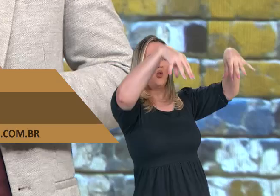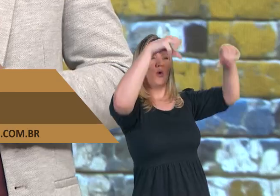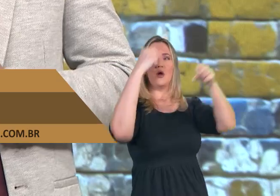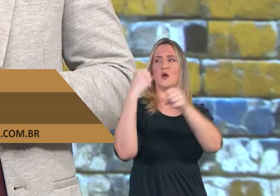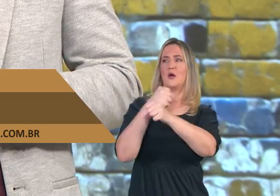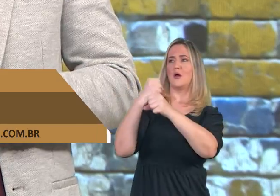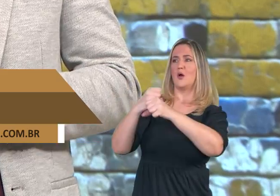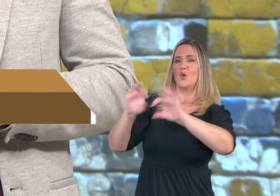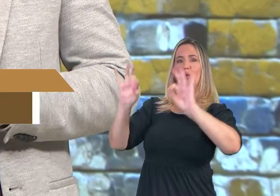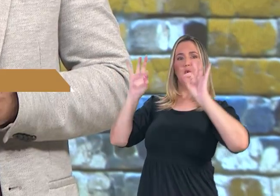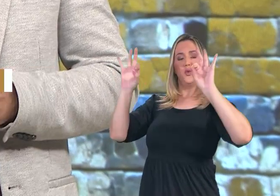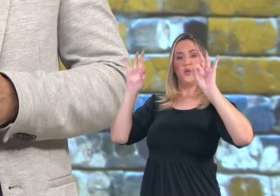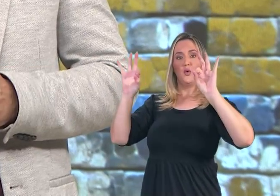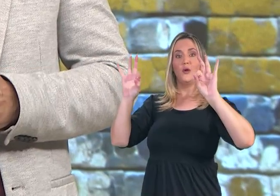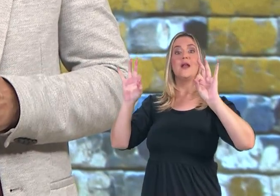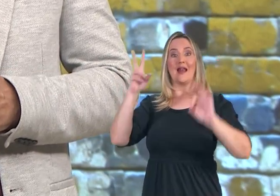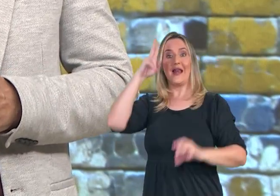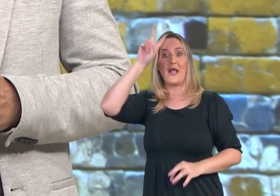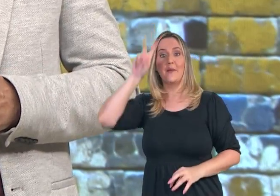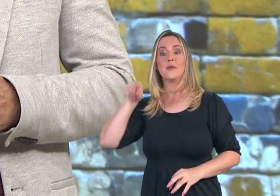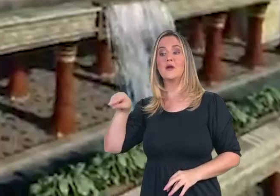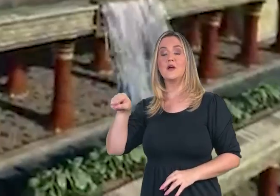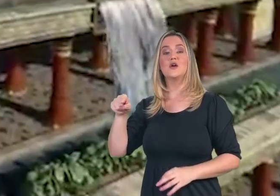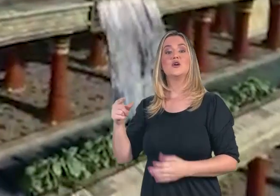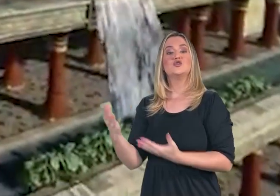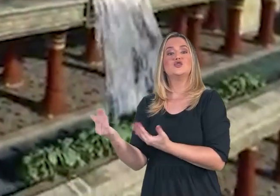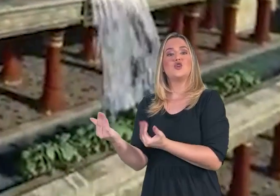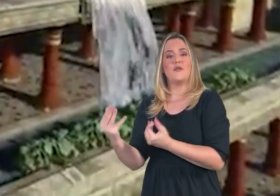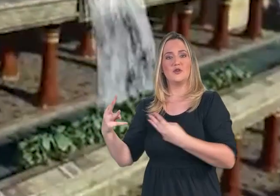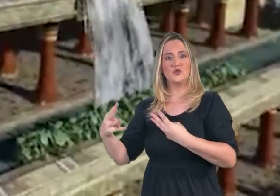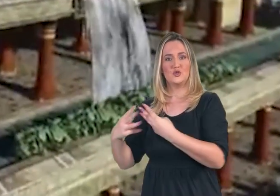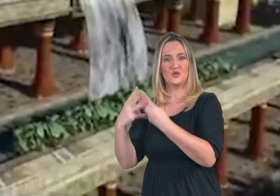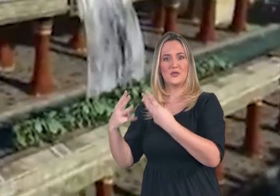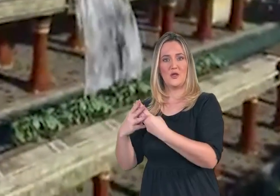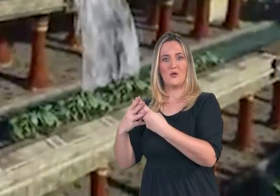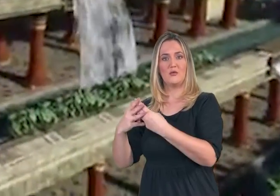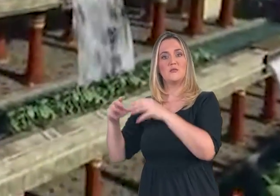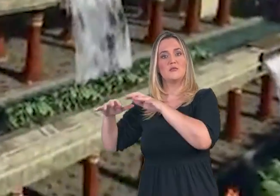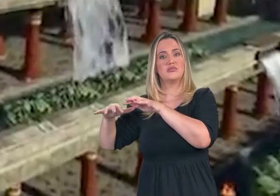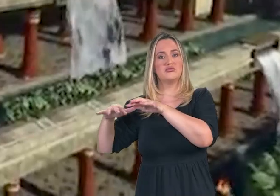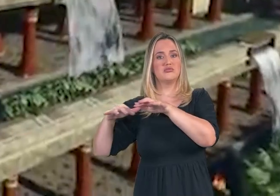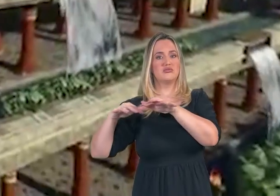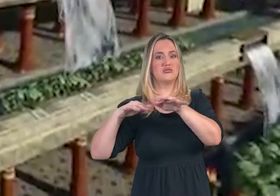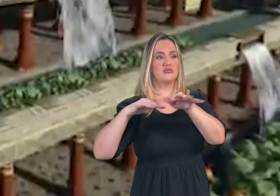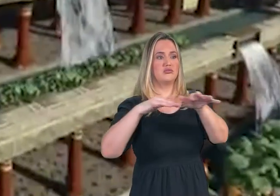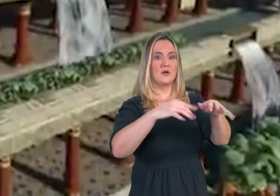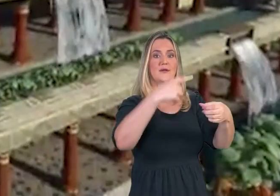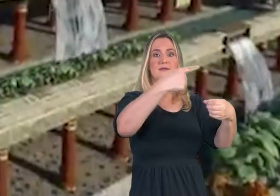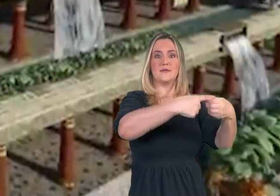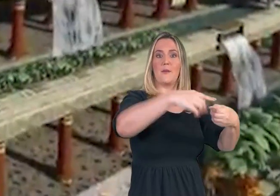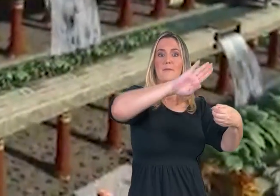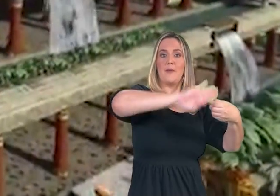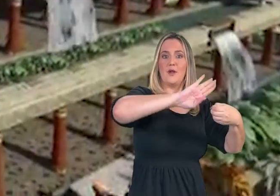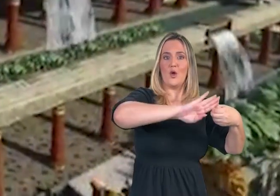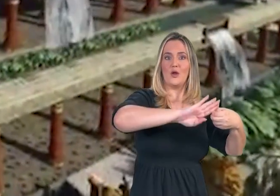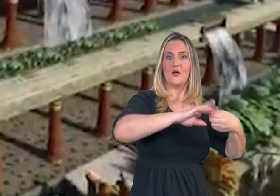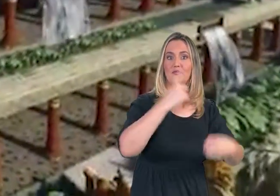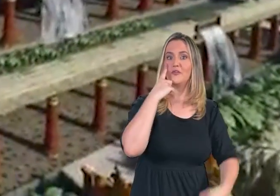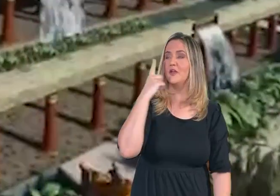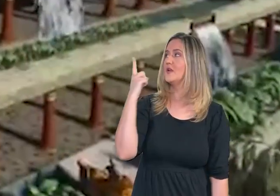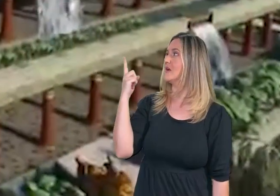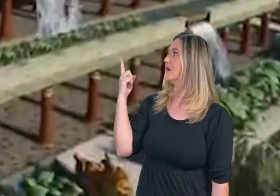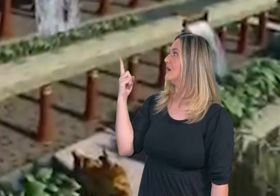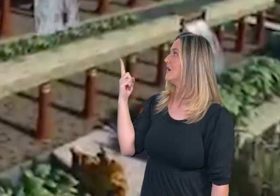jovens hebreus que foram levados cativos para lá. Os jardins suspensos, considerados uma das maravilhas do mundo